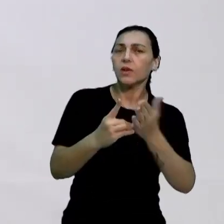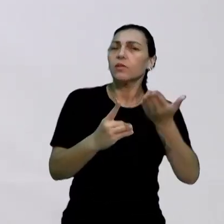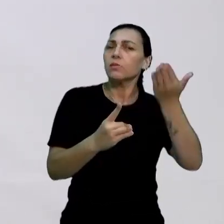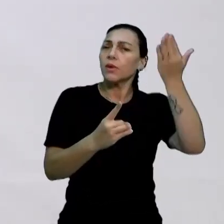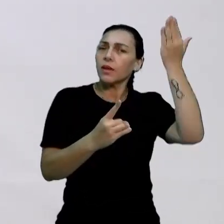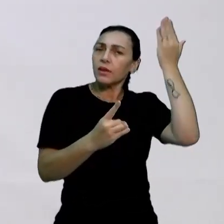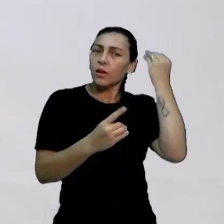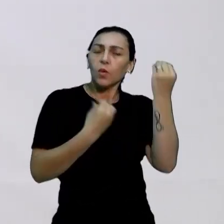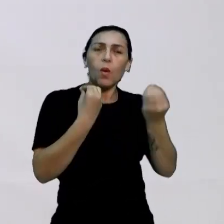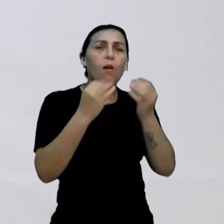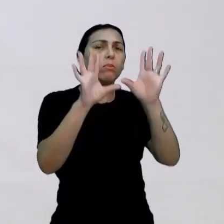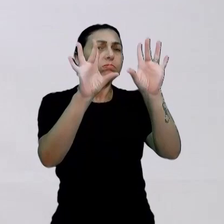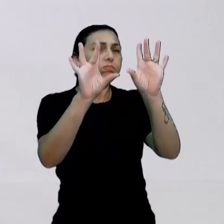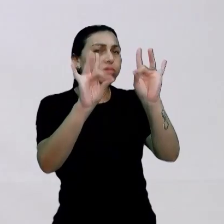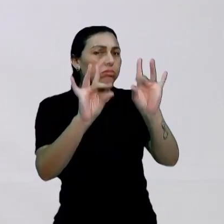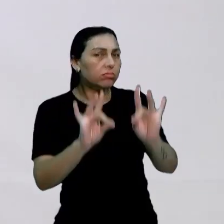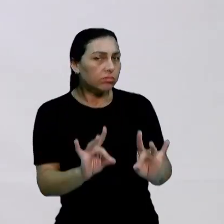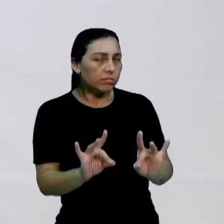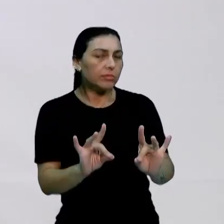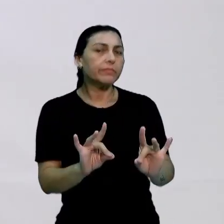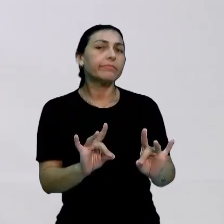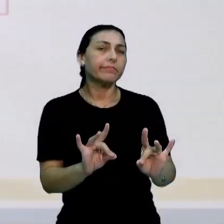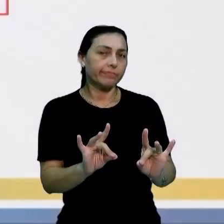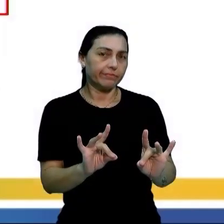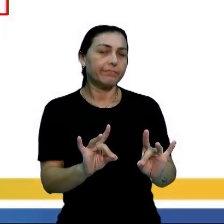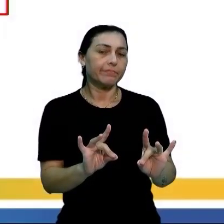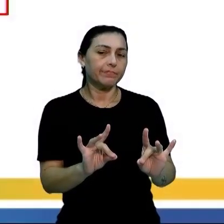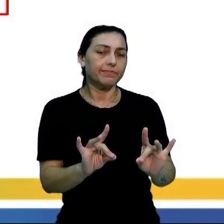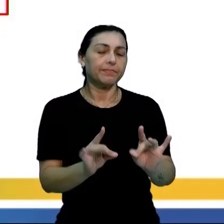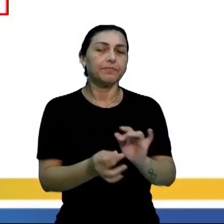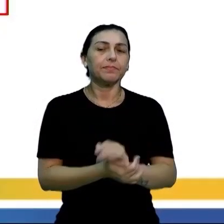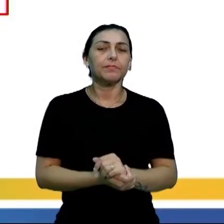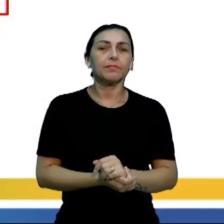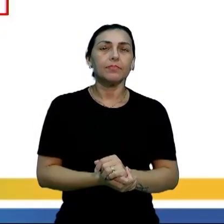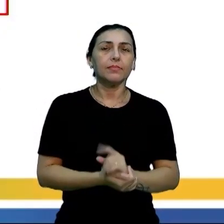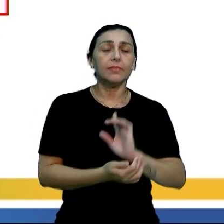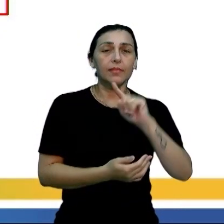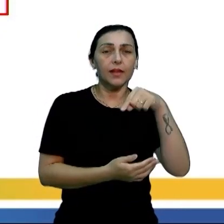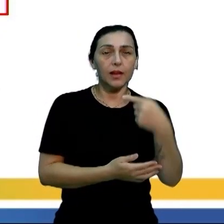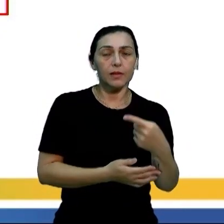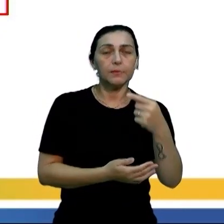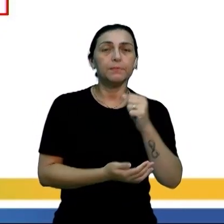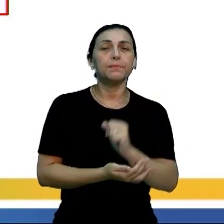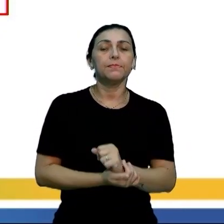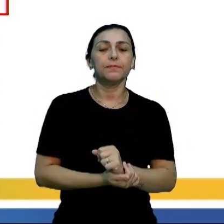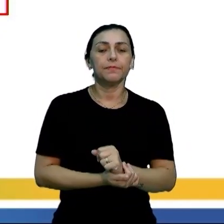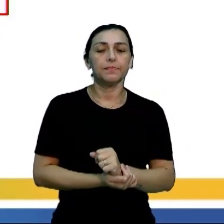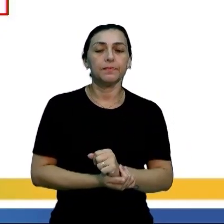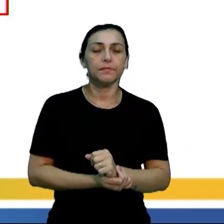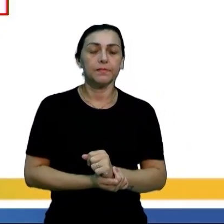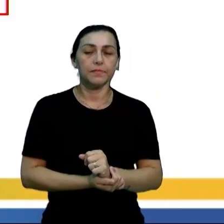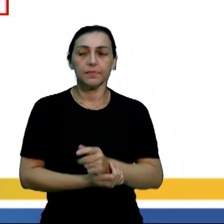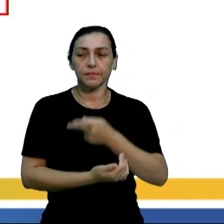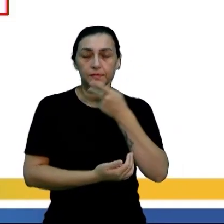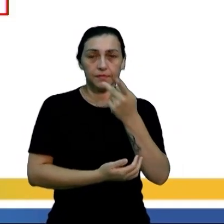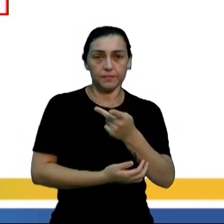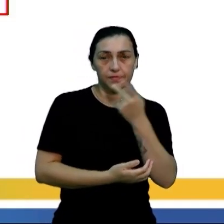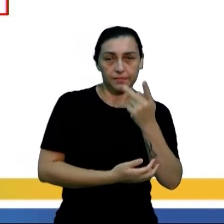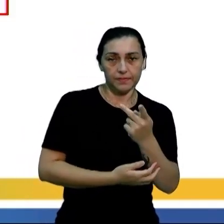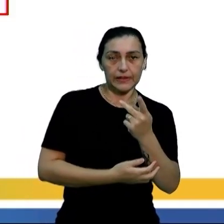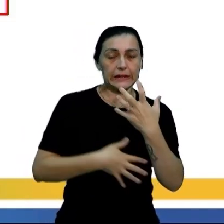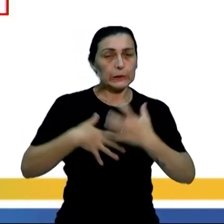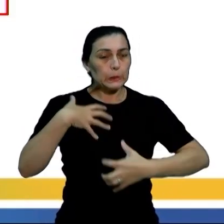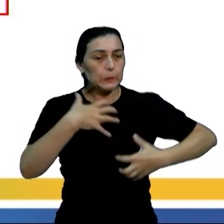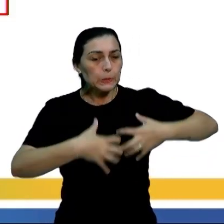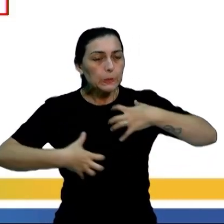essa descrição, tá bom? Então, não é nada ingênuo. E aí, ao restante da questão, quando a gente fala aí da